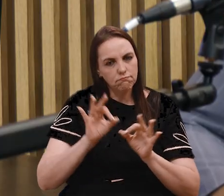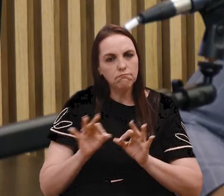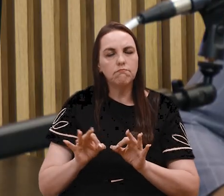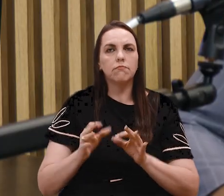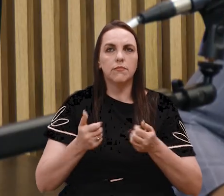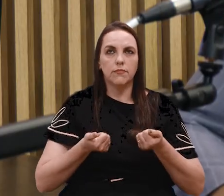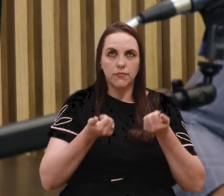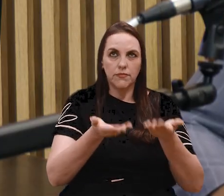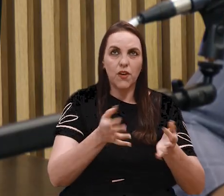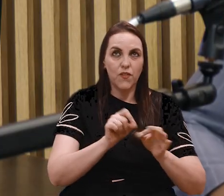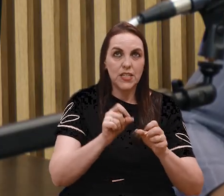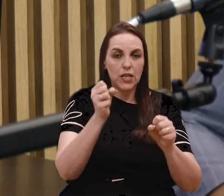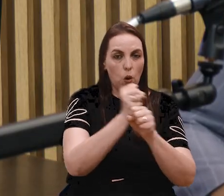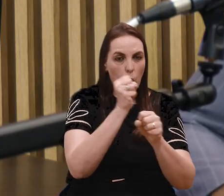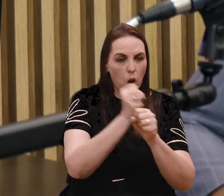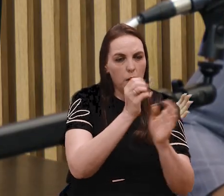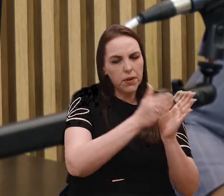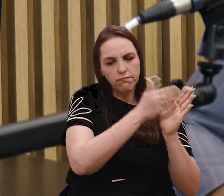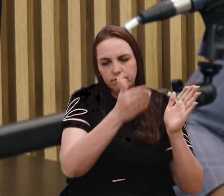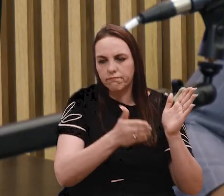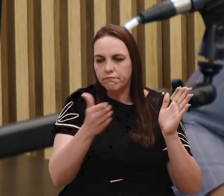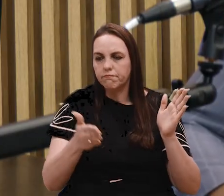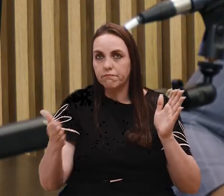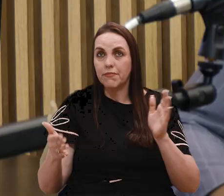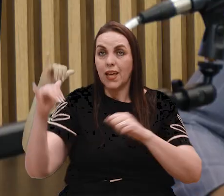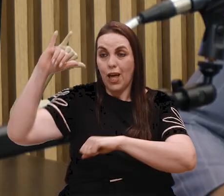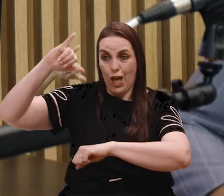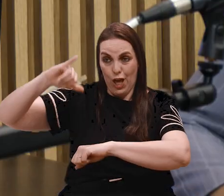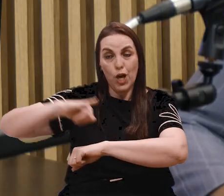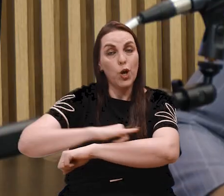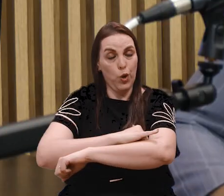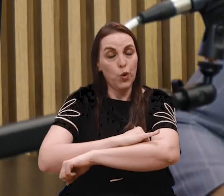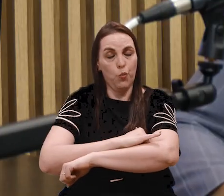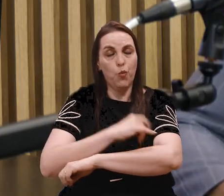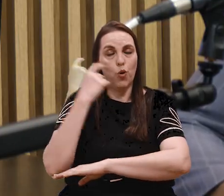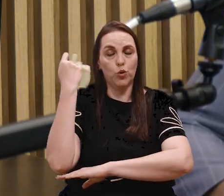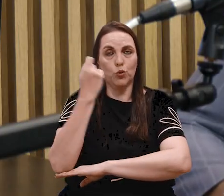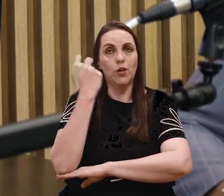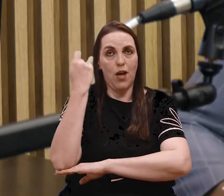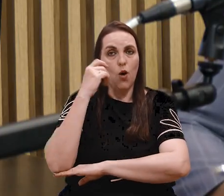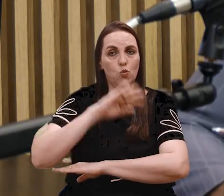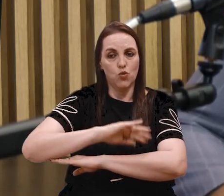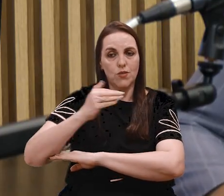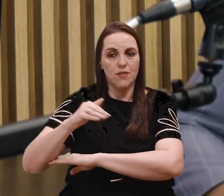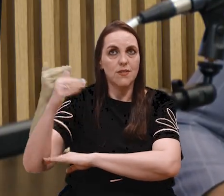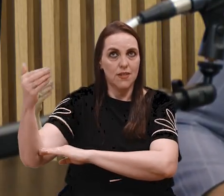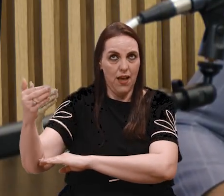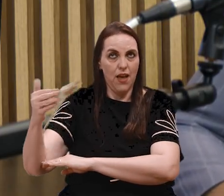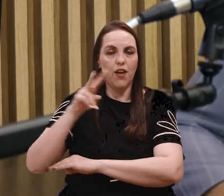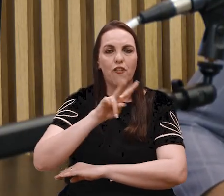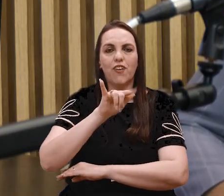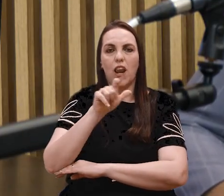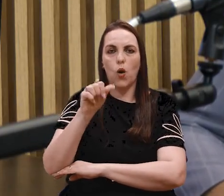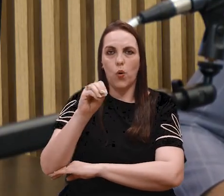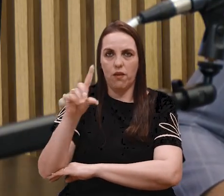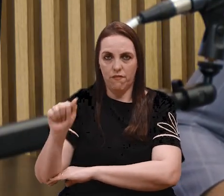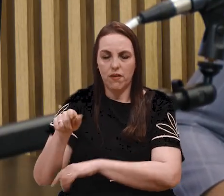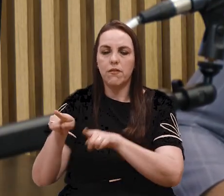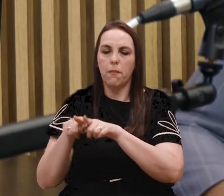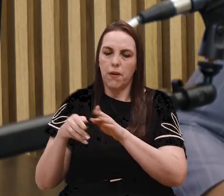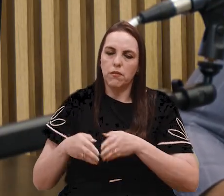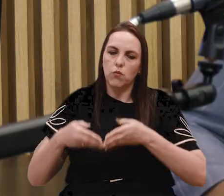equipamentos. E esses equipamentos são o Aeroporto Regional da Serra Gaúcha, Vila Oliva, já citado pelo Guilherme, o Porto